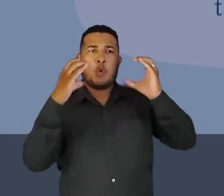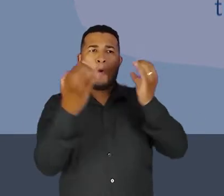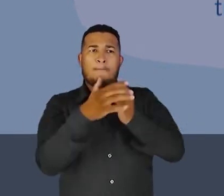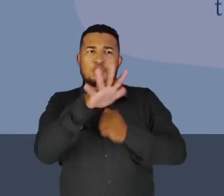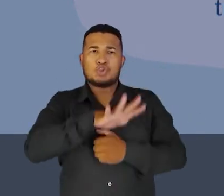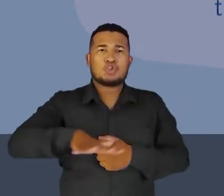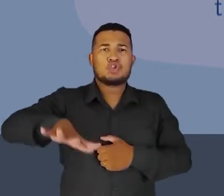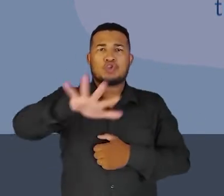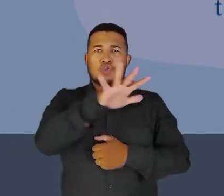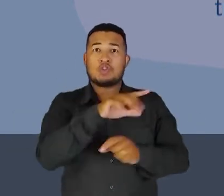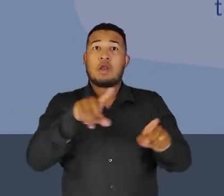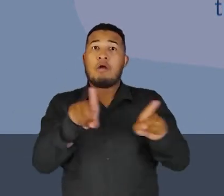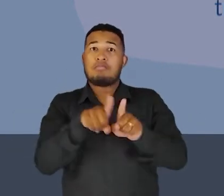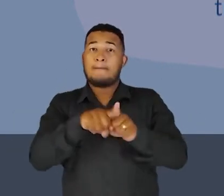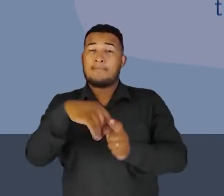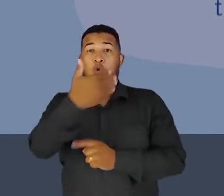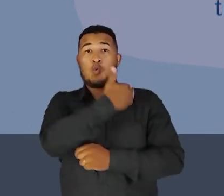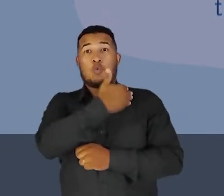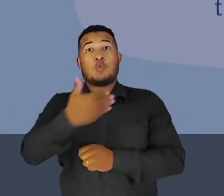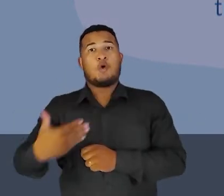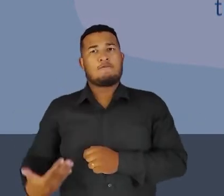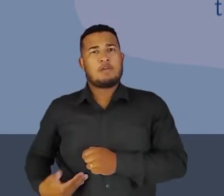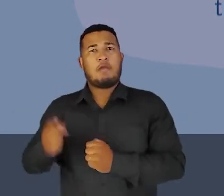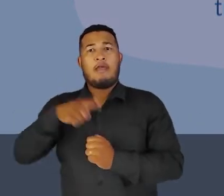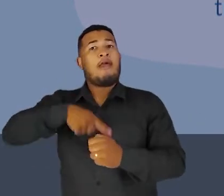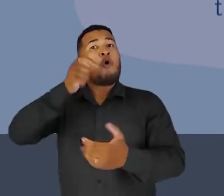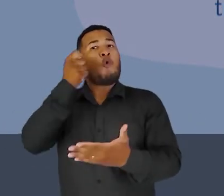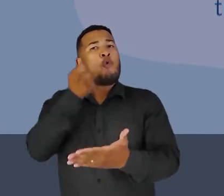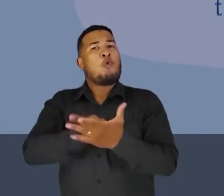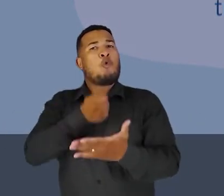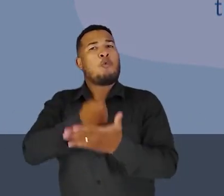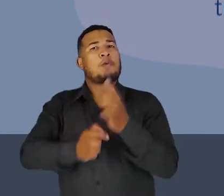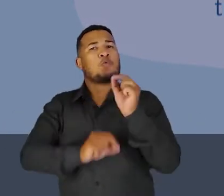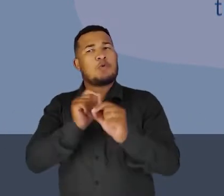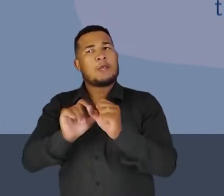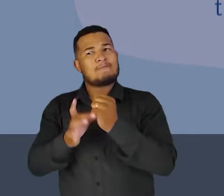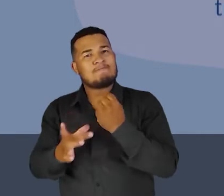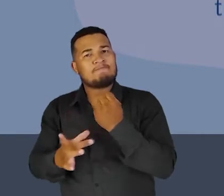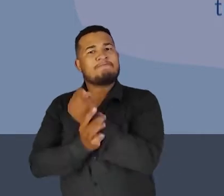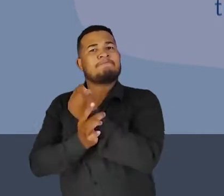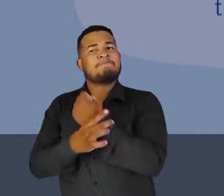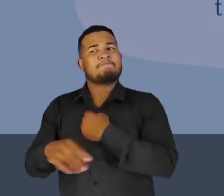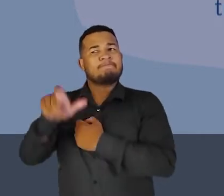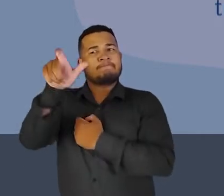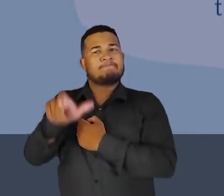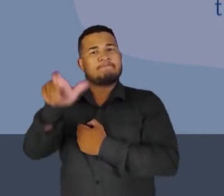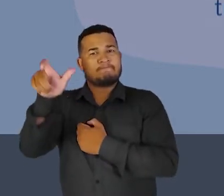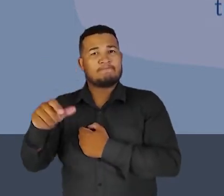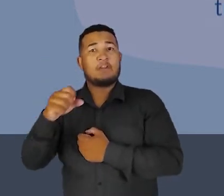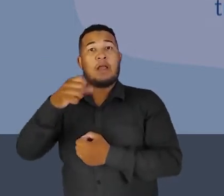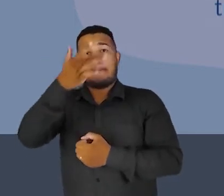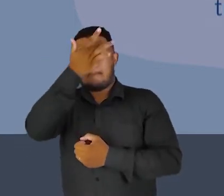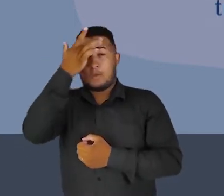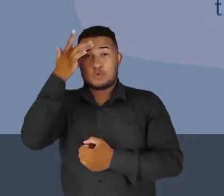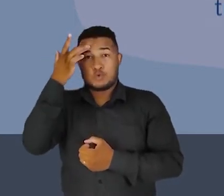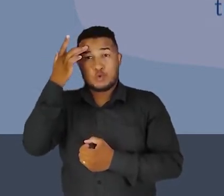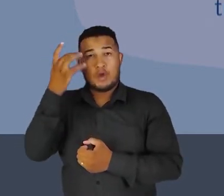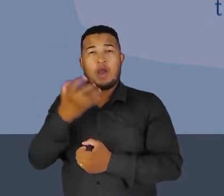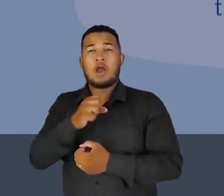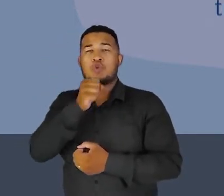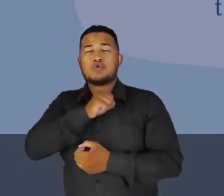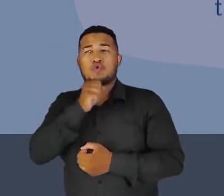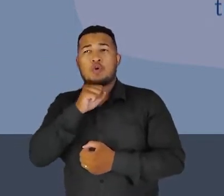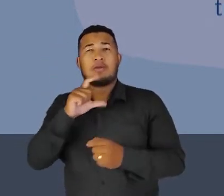geral e o poder público têm obrigação de assegurar à pessoa idosa com